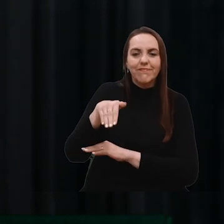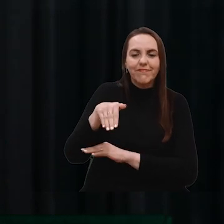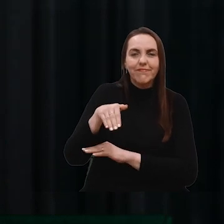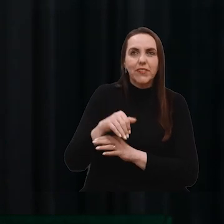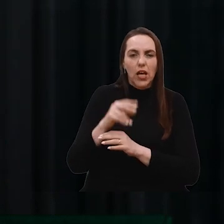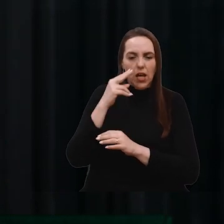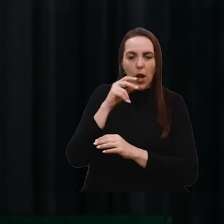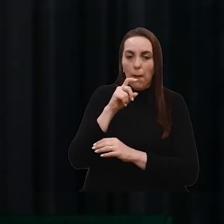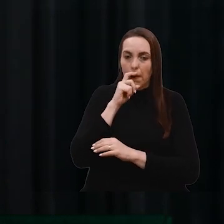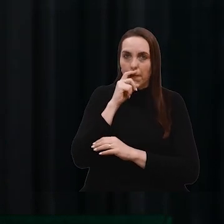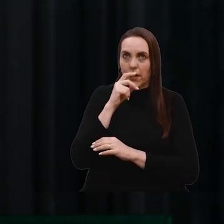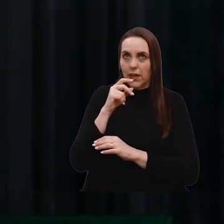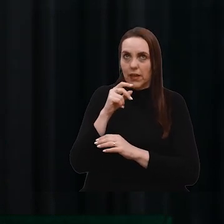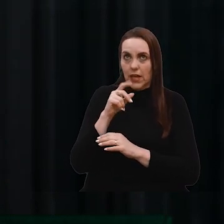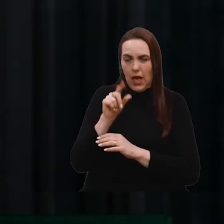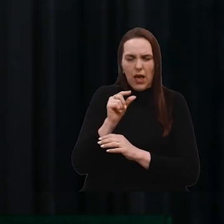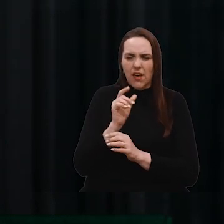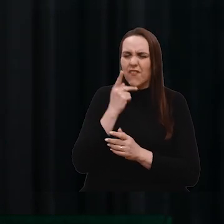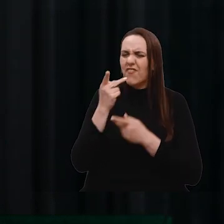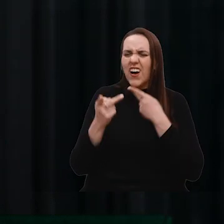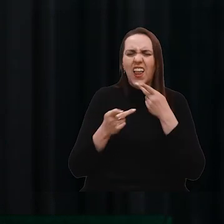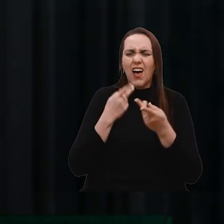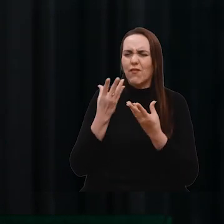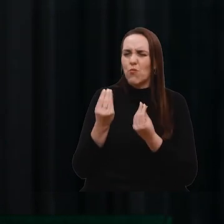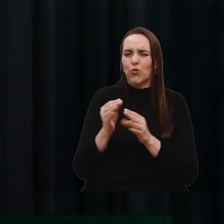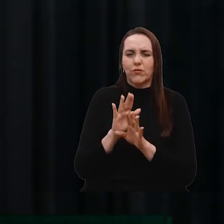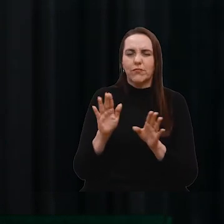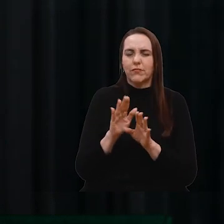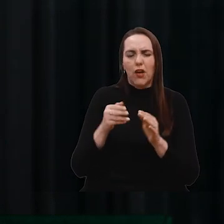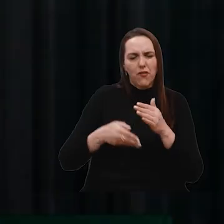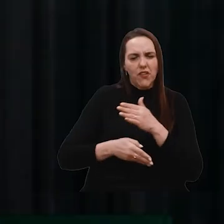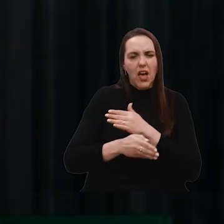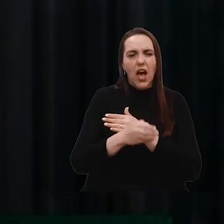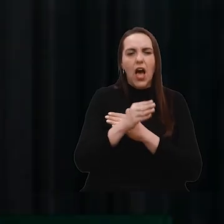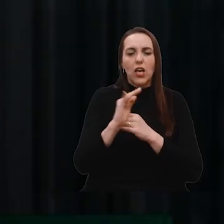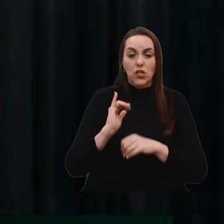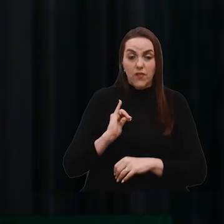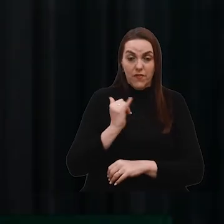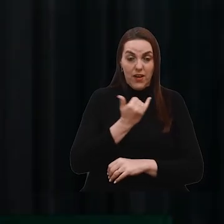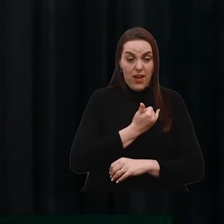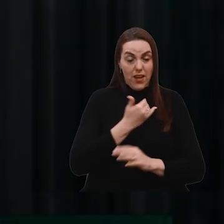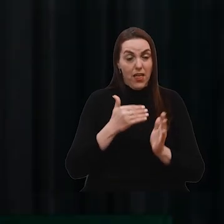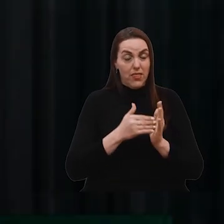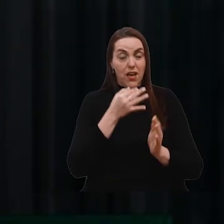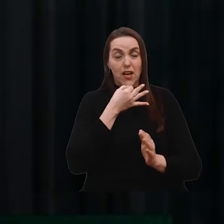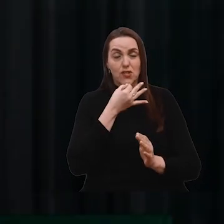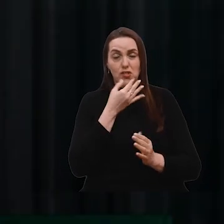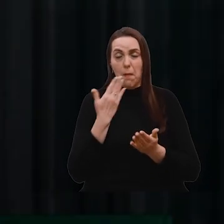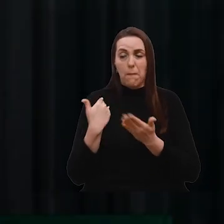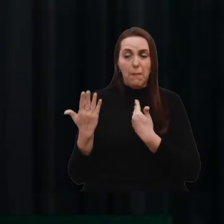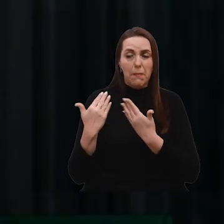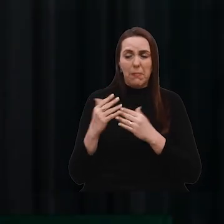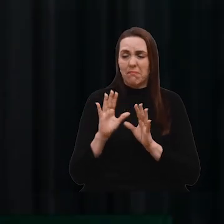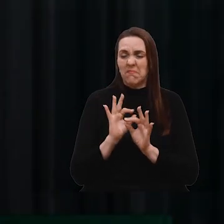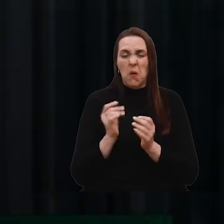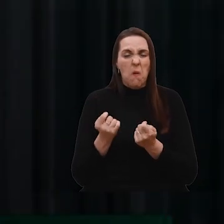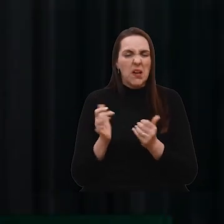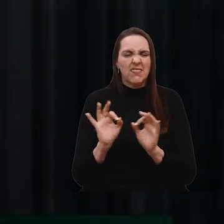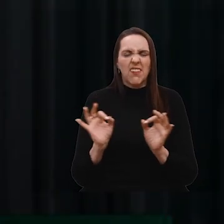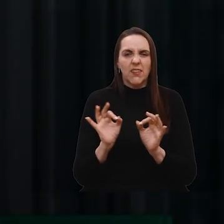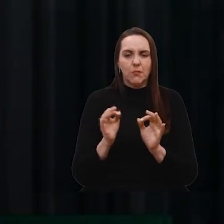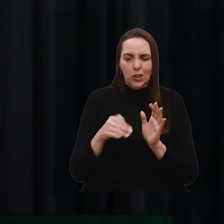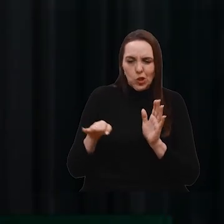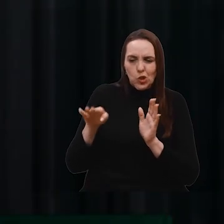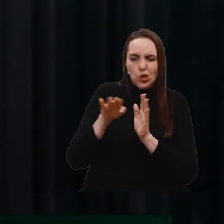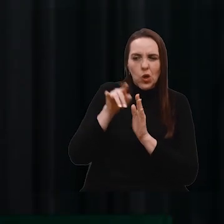Caxias pela primeira vez, ele olhou para... Meu pai era de poucas palavras, a gente às vezes passava a viagem inteira de Vacaria a Caxias sem